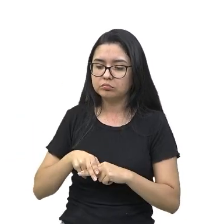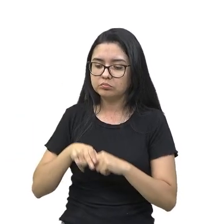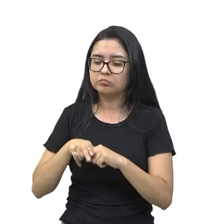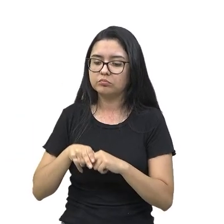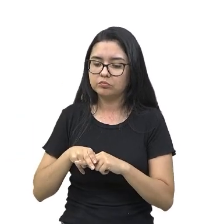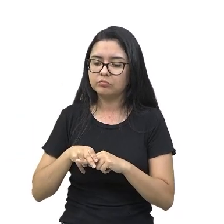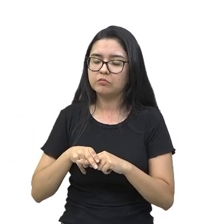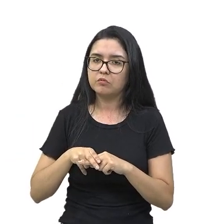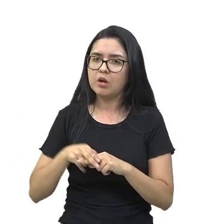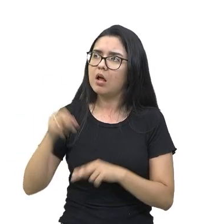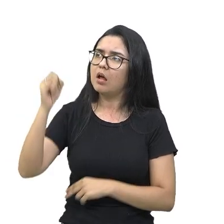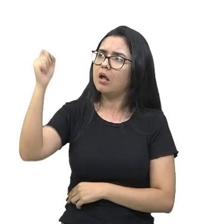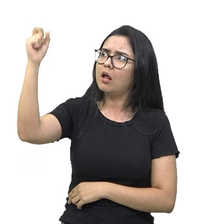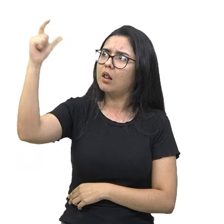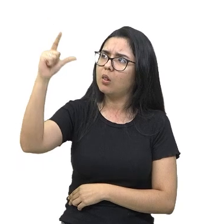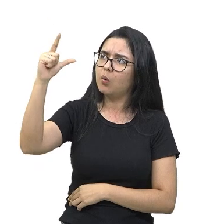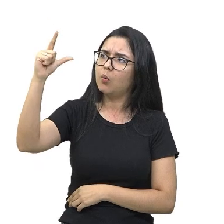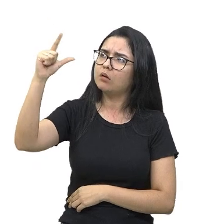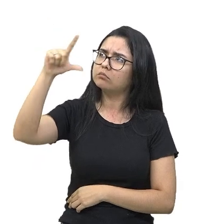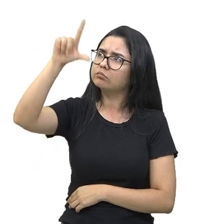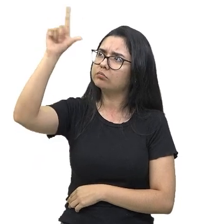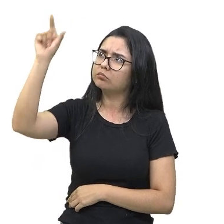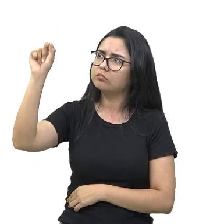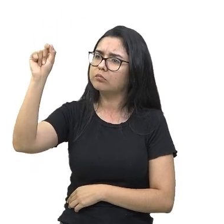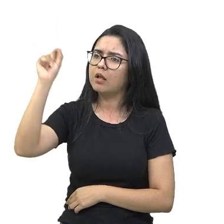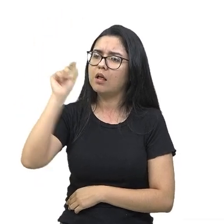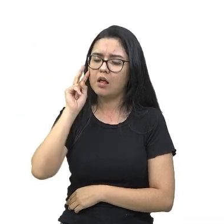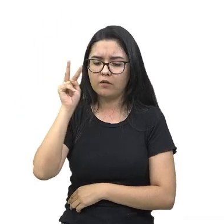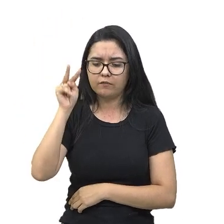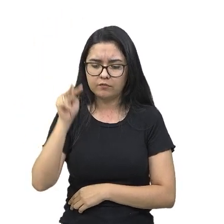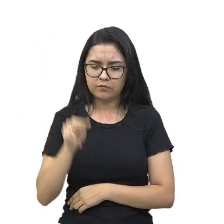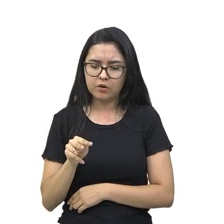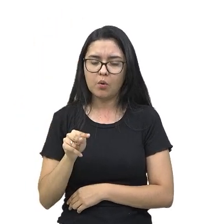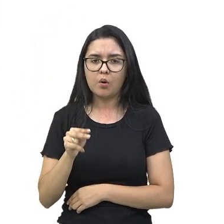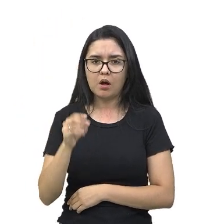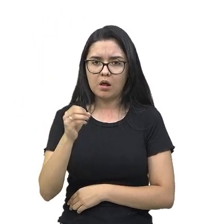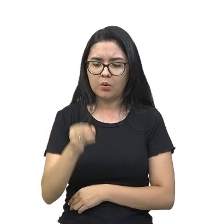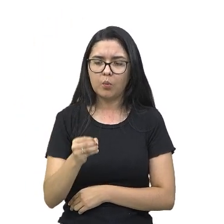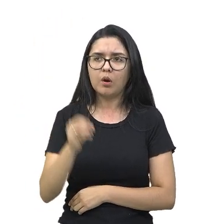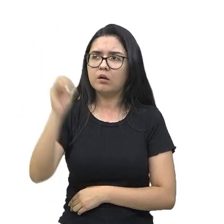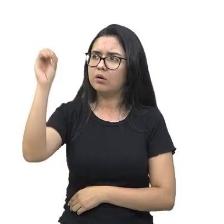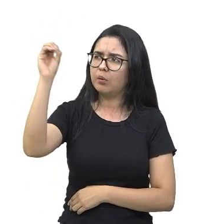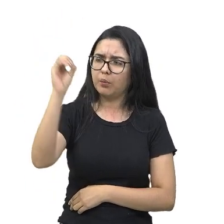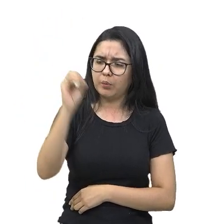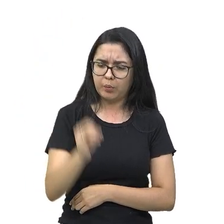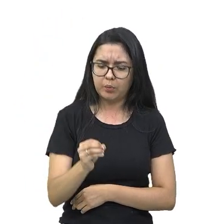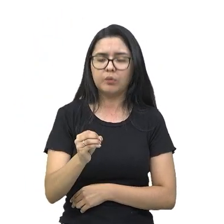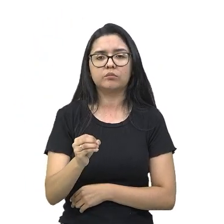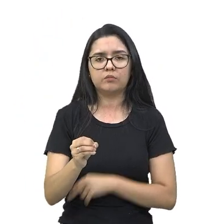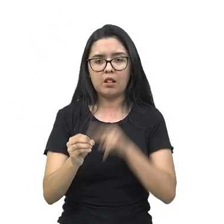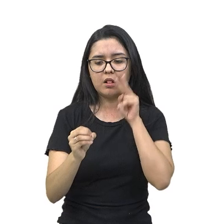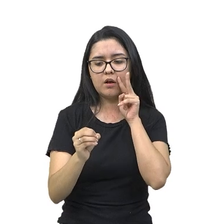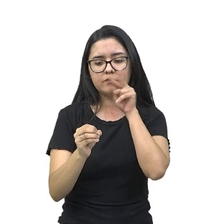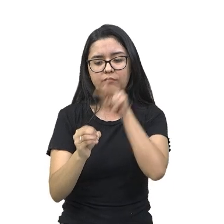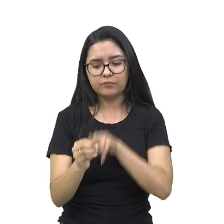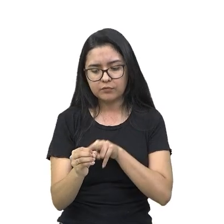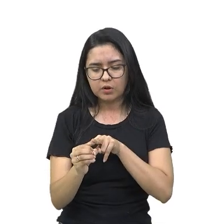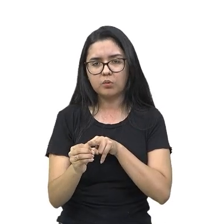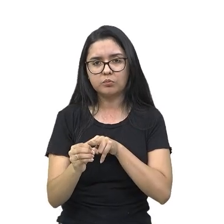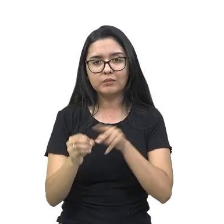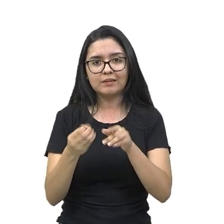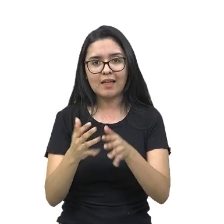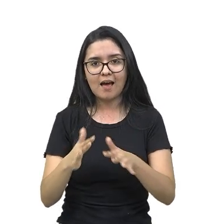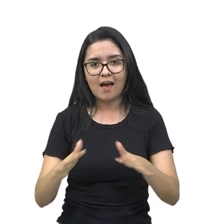imagem da deusa. A lua estava bem ali. Mais uma vez, né? Como diz aí, é o seu encâncer refletida no espelho d'água, porque